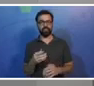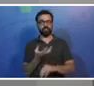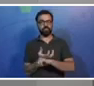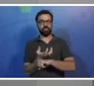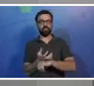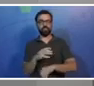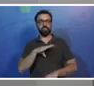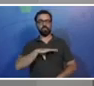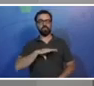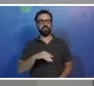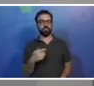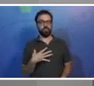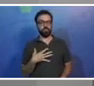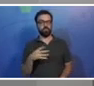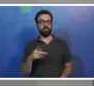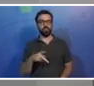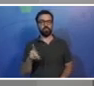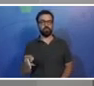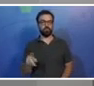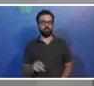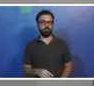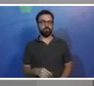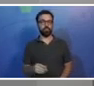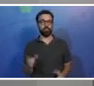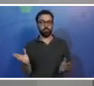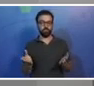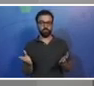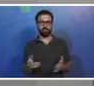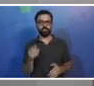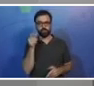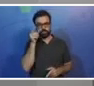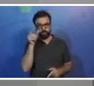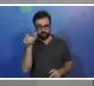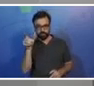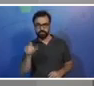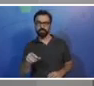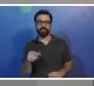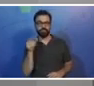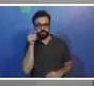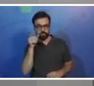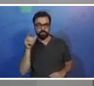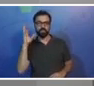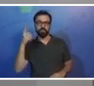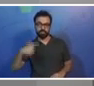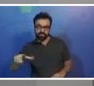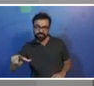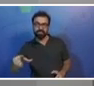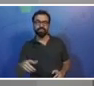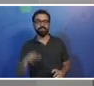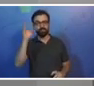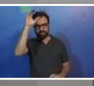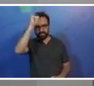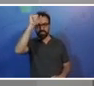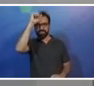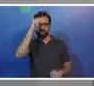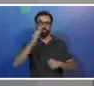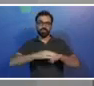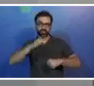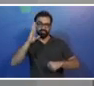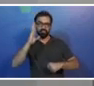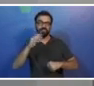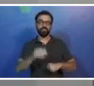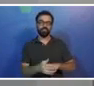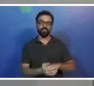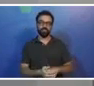da Secretaria Municipal de Educação. Hoje veremos o rever para aprender. Vamos lá?